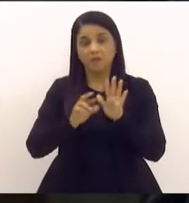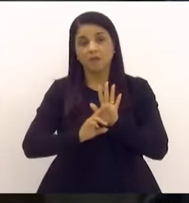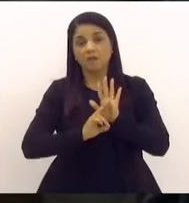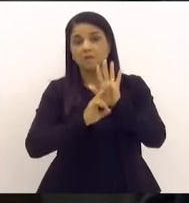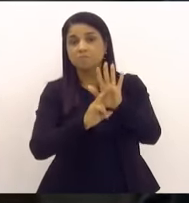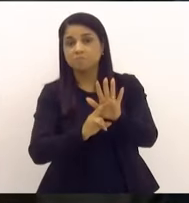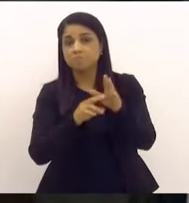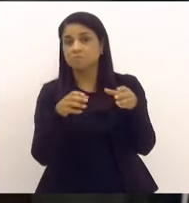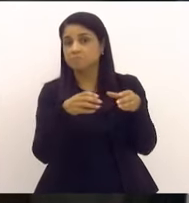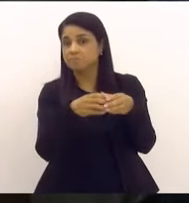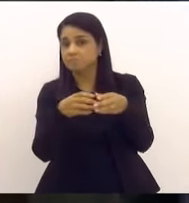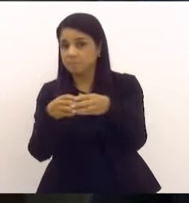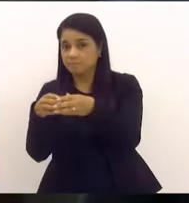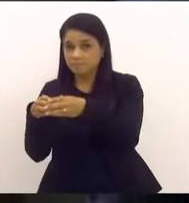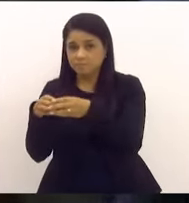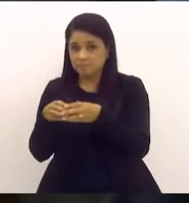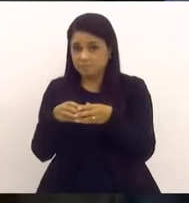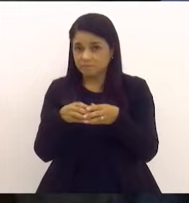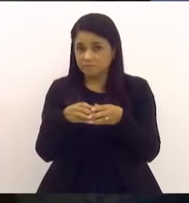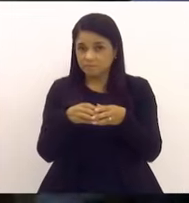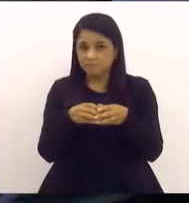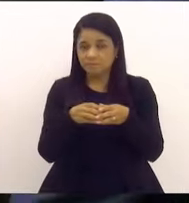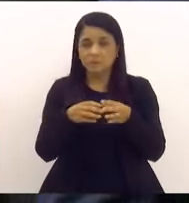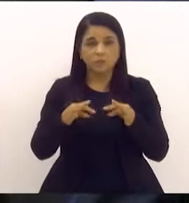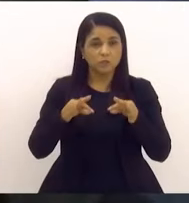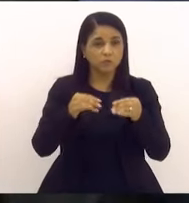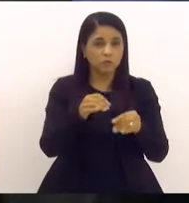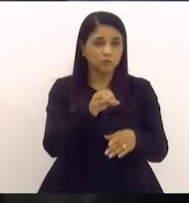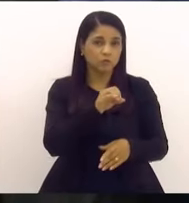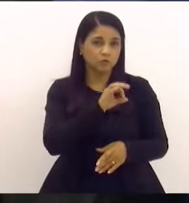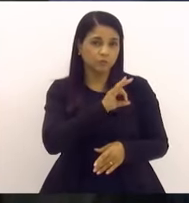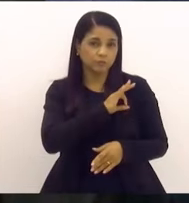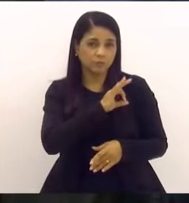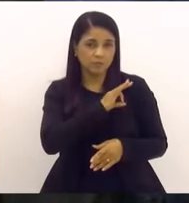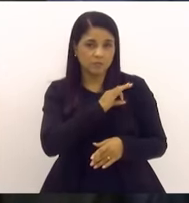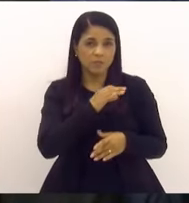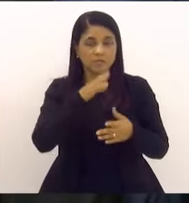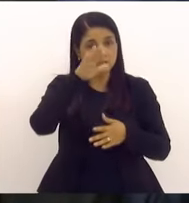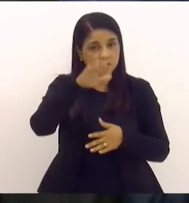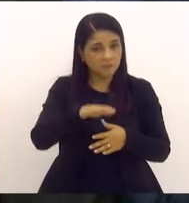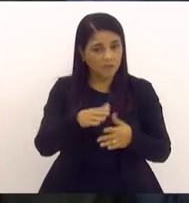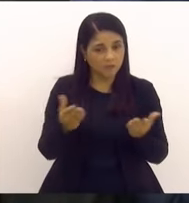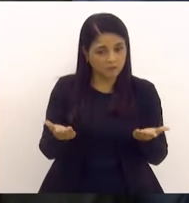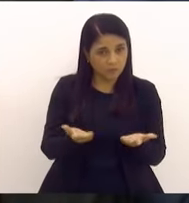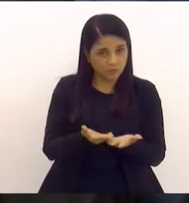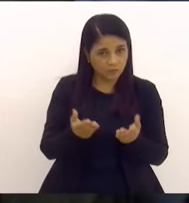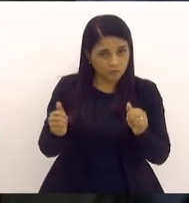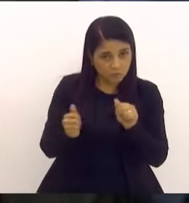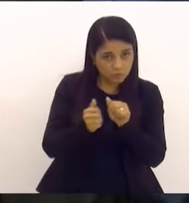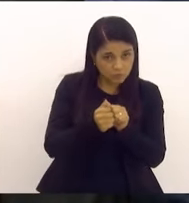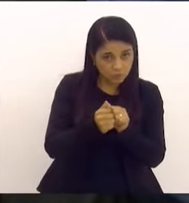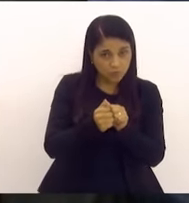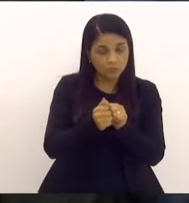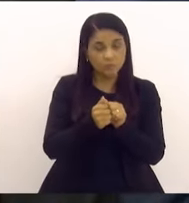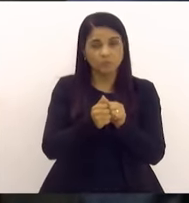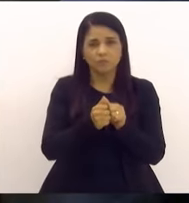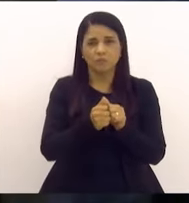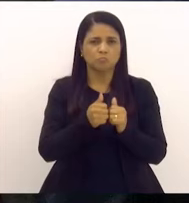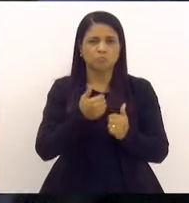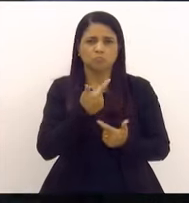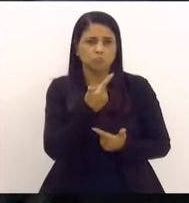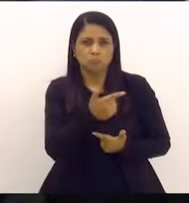representações de classe, além de todos os policiais que estiveram na tarde de hoje conosco, houve qualquer tipo